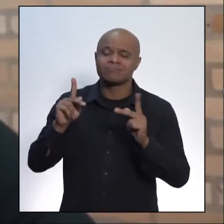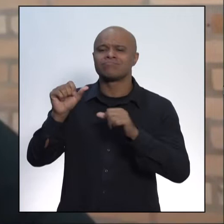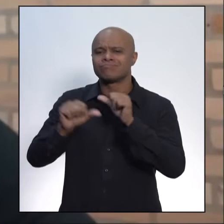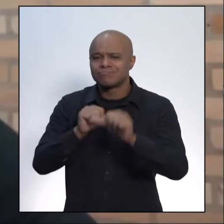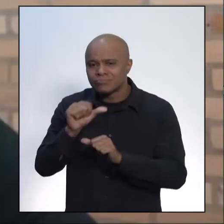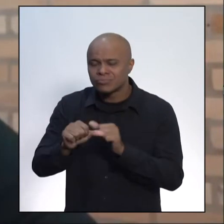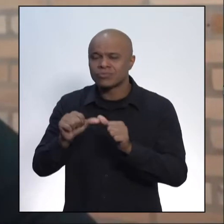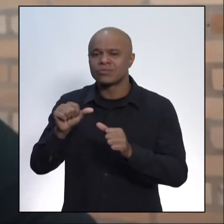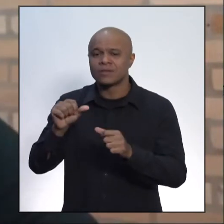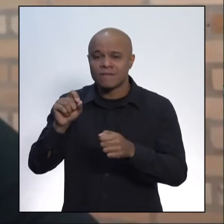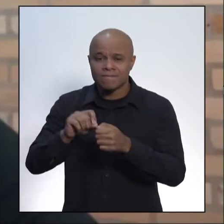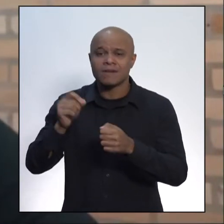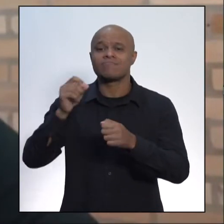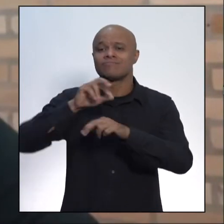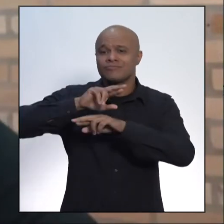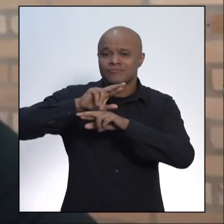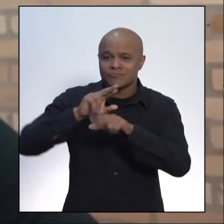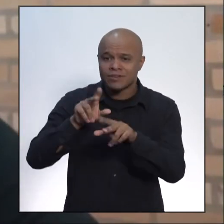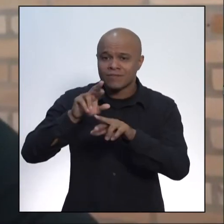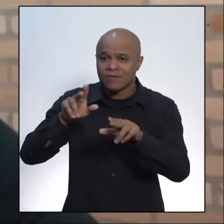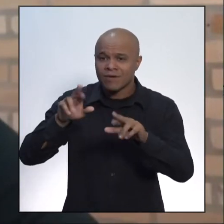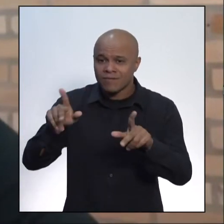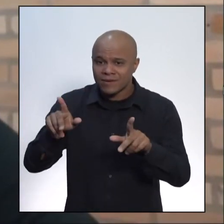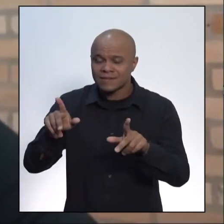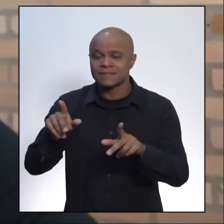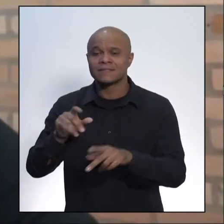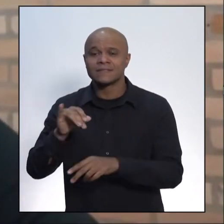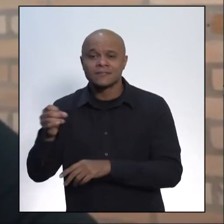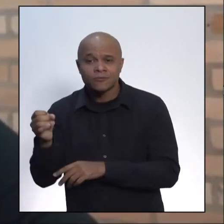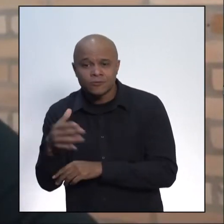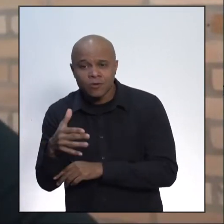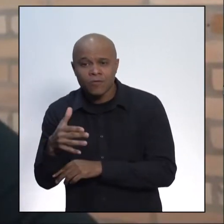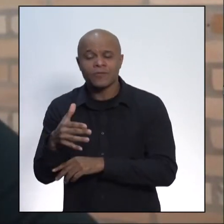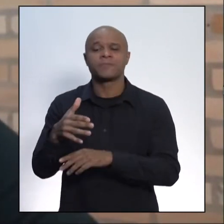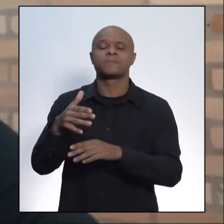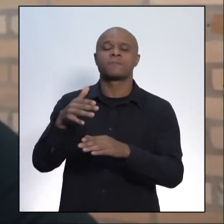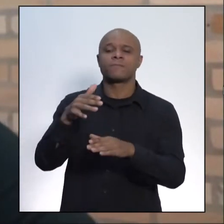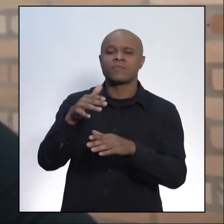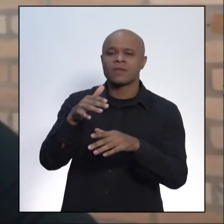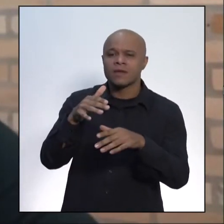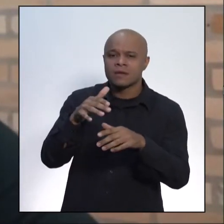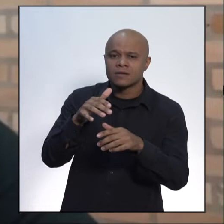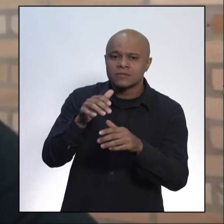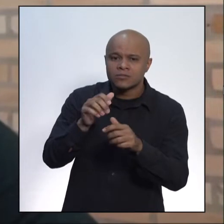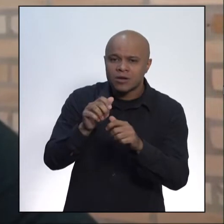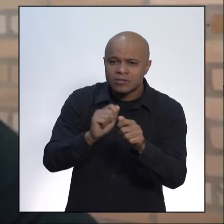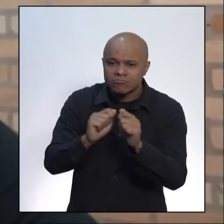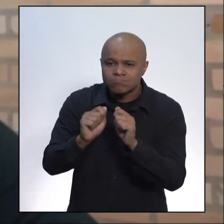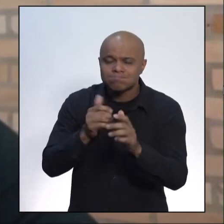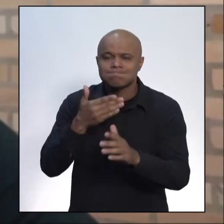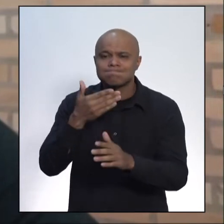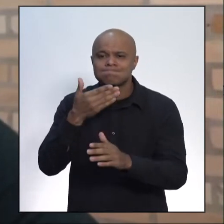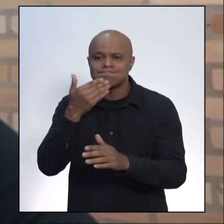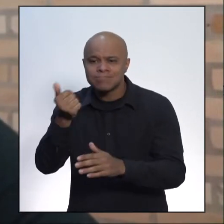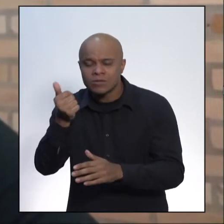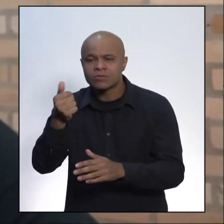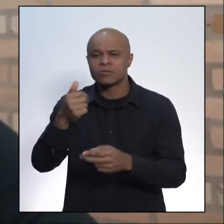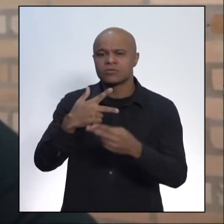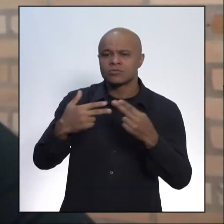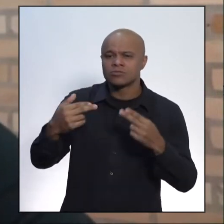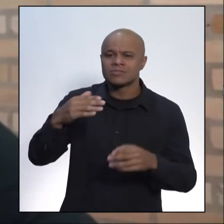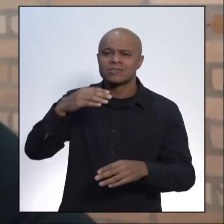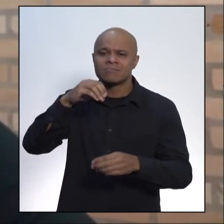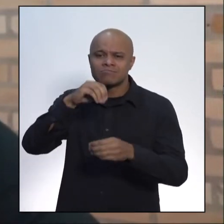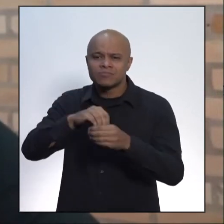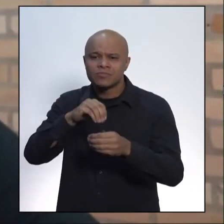momento em que quem consegue trabalhar com a inovação acaba administrando melhor esses sentimentos que